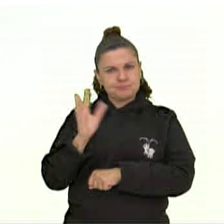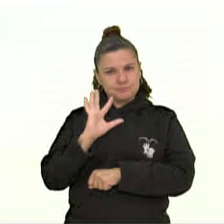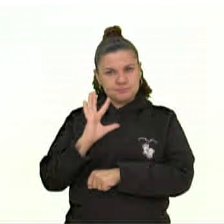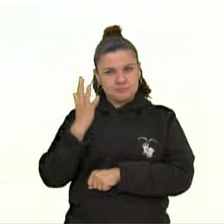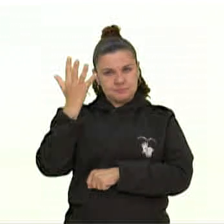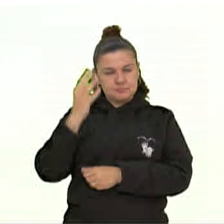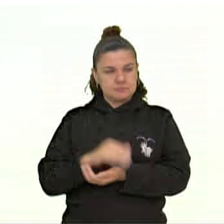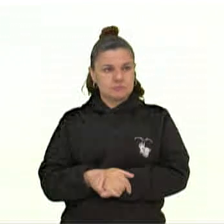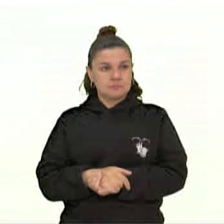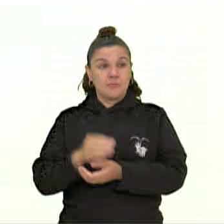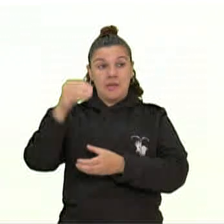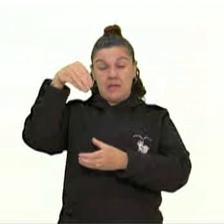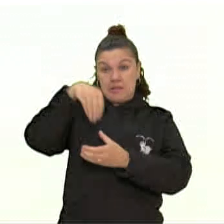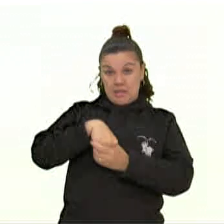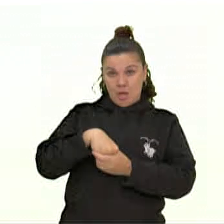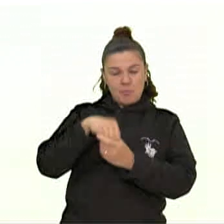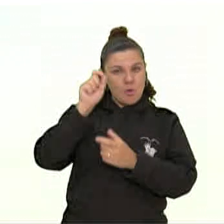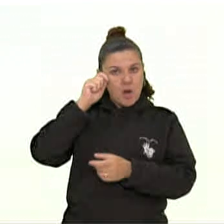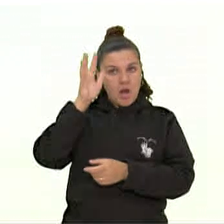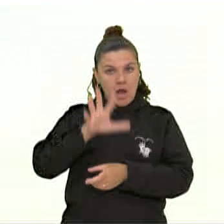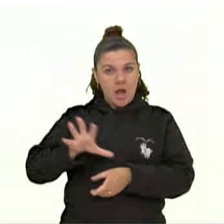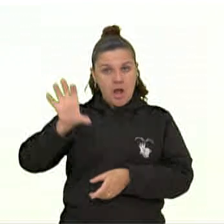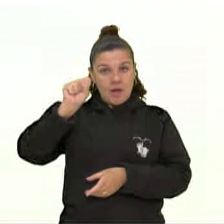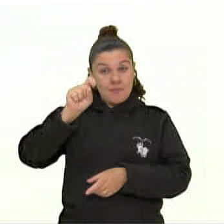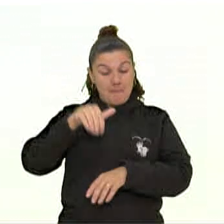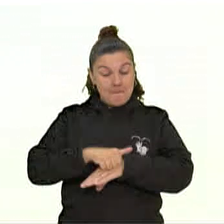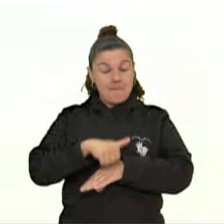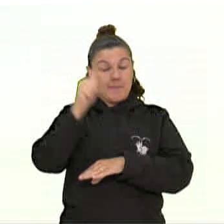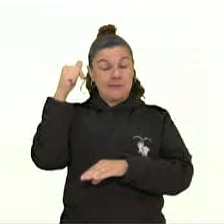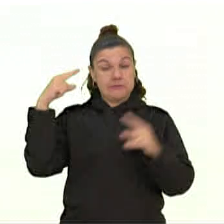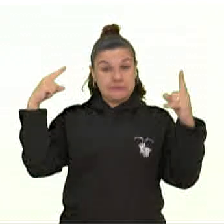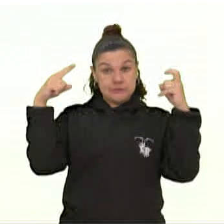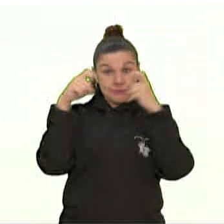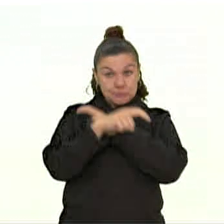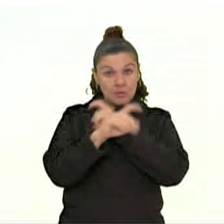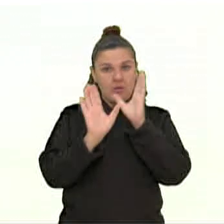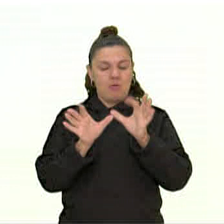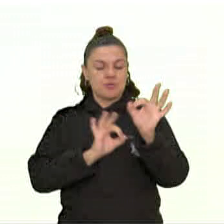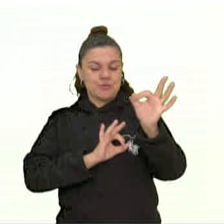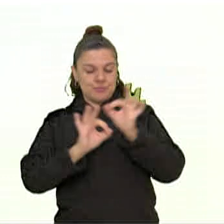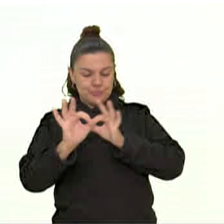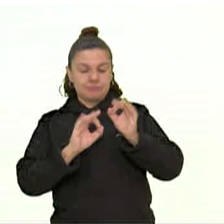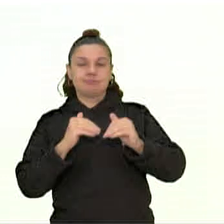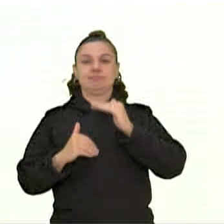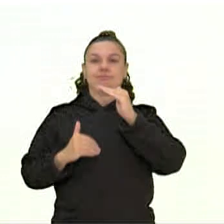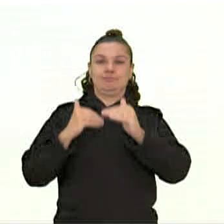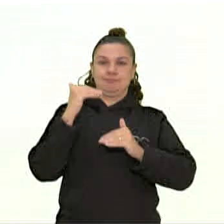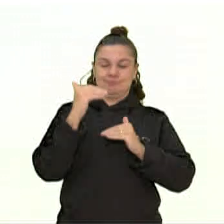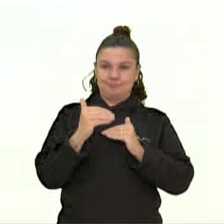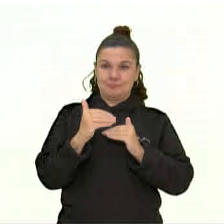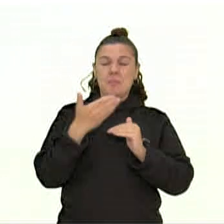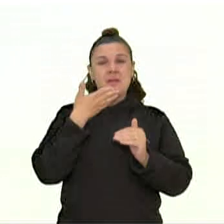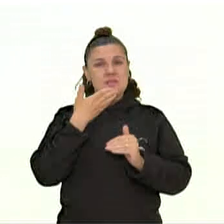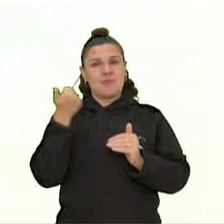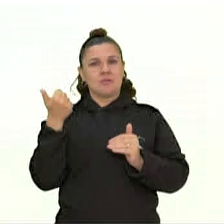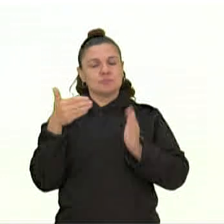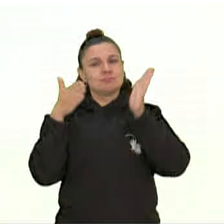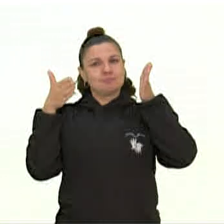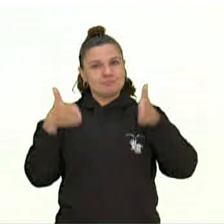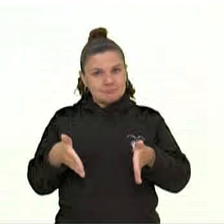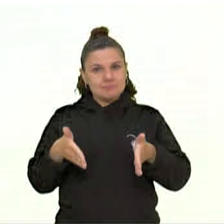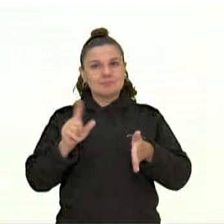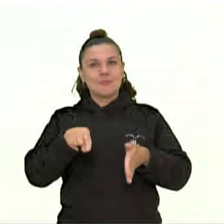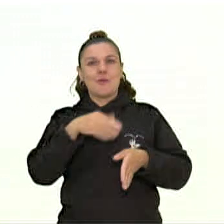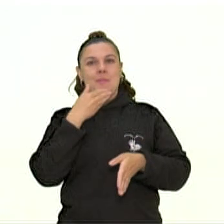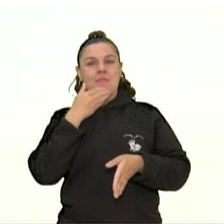acontece. E dentro do próprio continente, que havia uma maior dificuldade nesse fato, ele vem se desenvolvendo agora mais efetivamente e eles